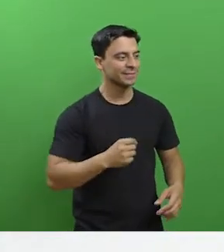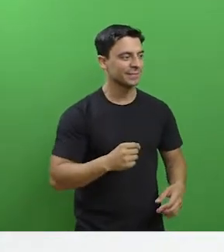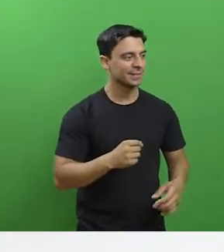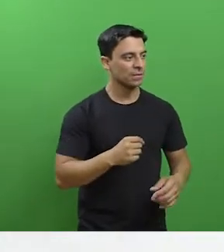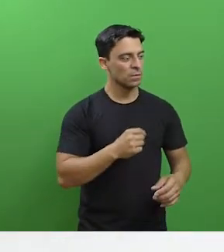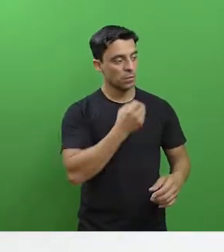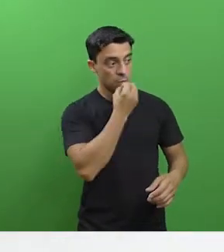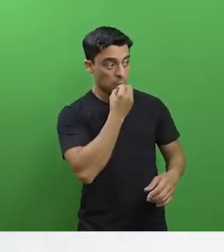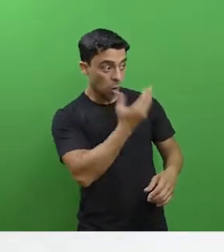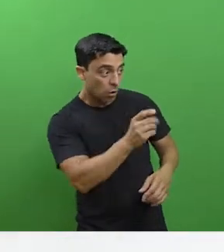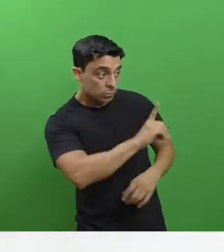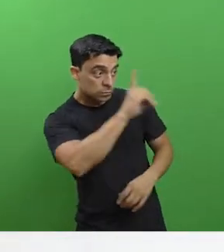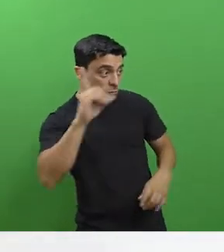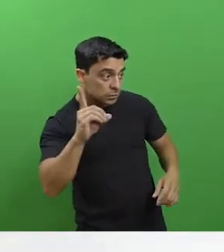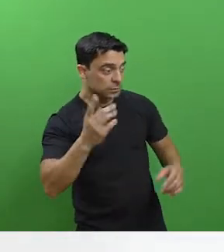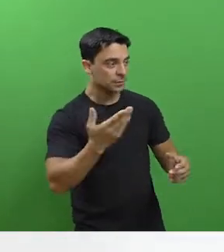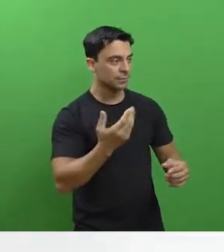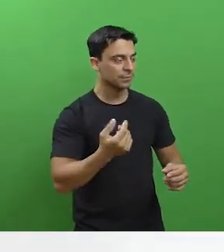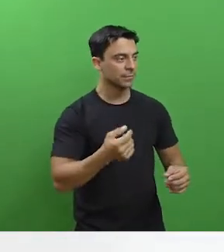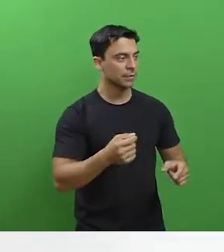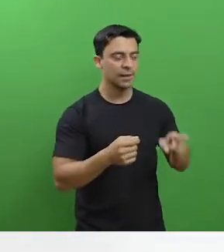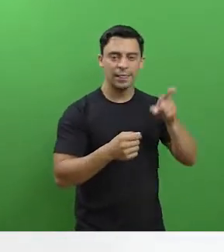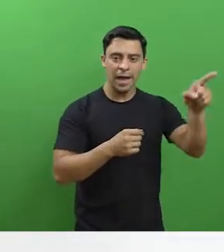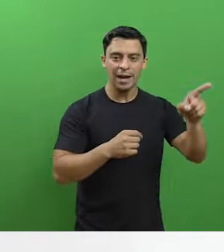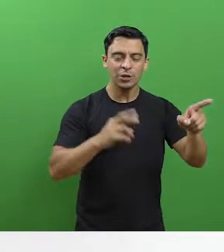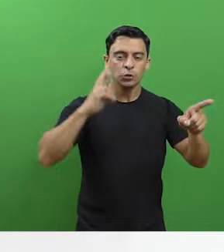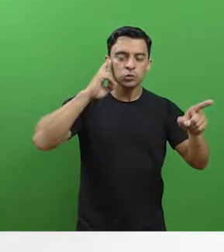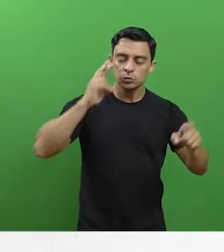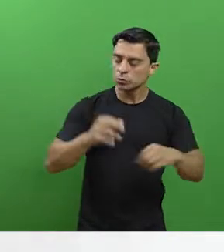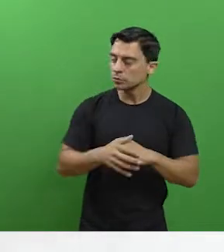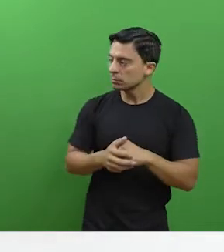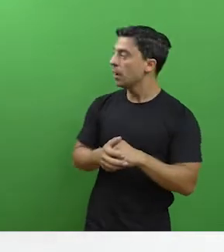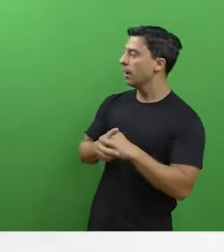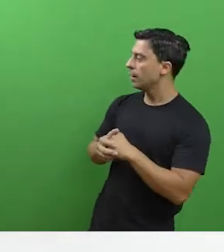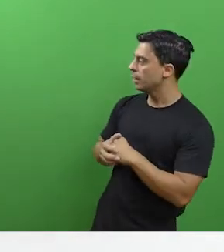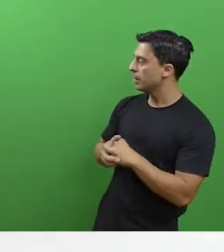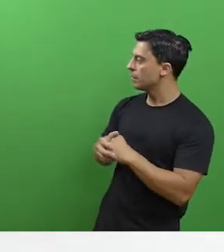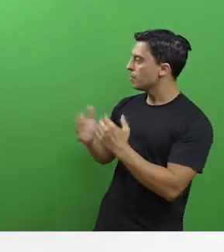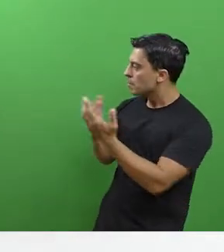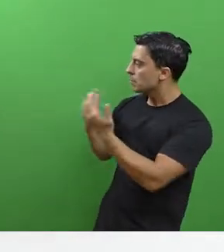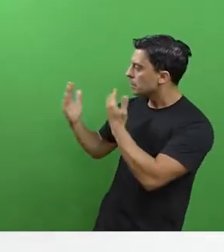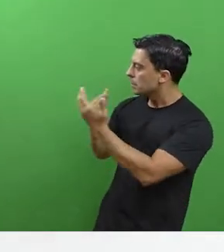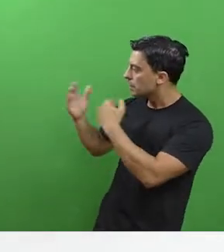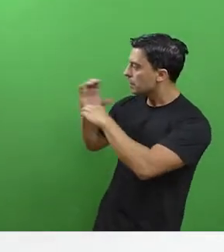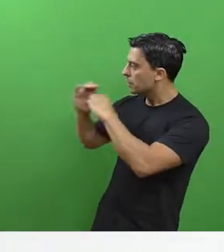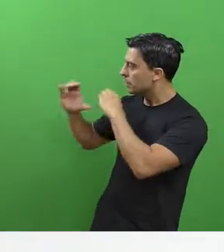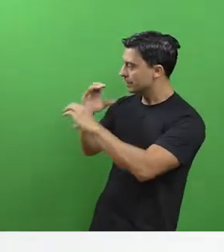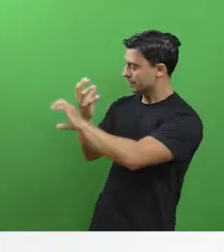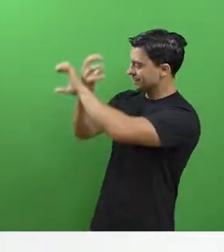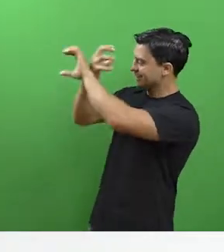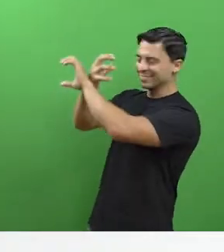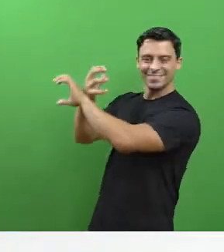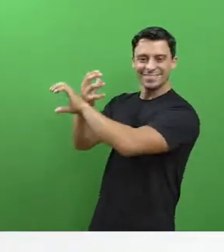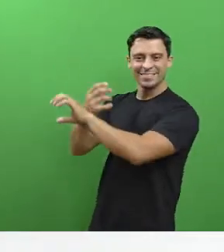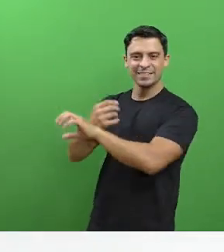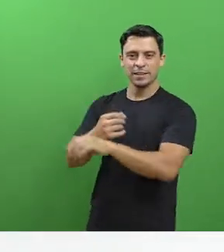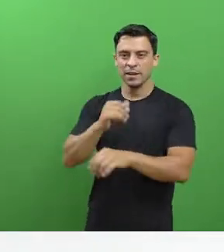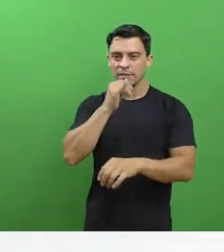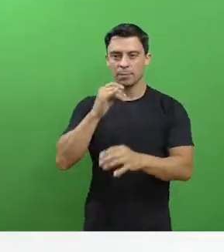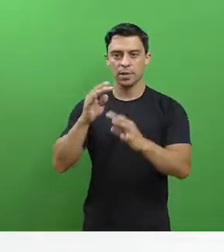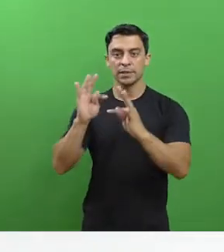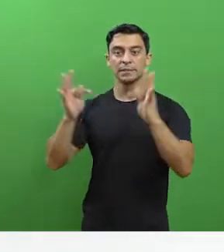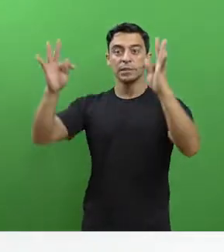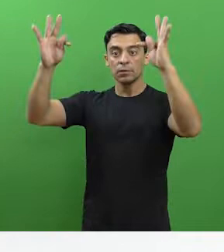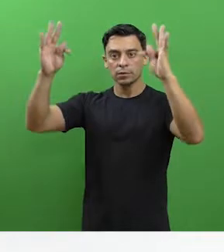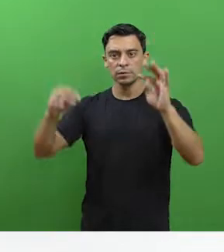bom dia. E ele conversa comigo por meio da webcam. Então, a tecnologia tem facilitado muito. E também ajudado